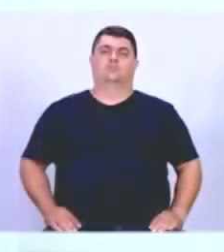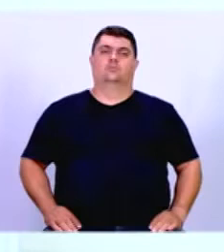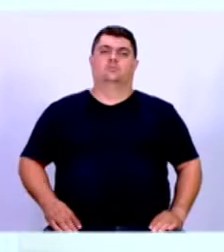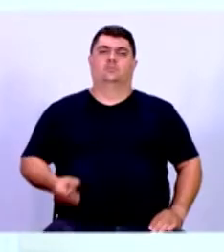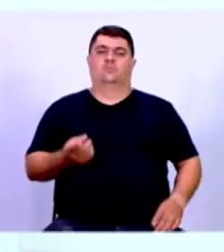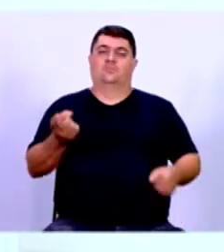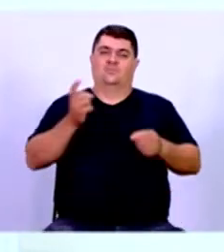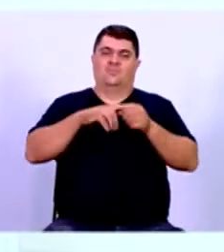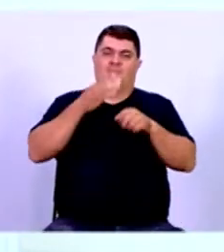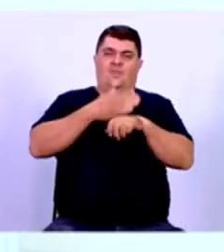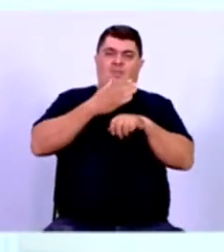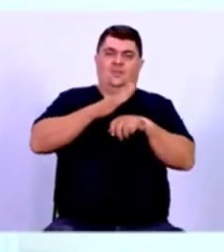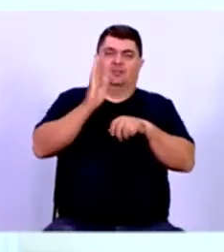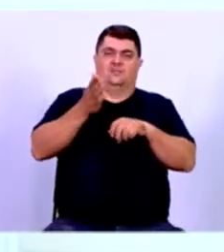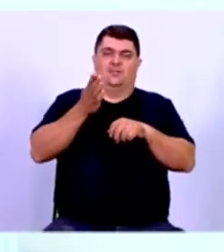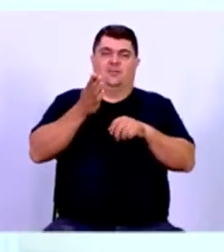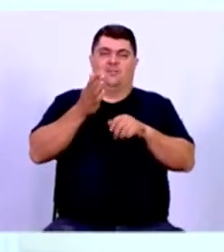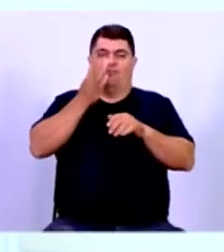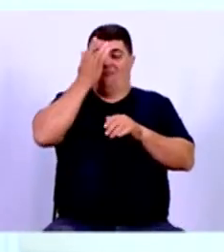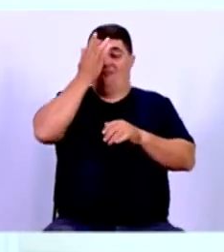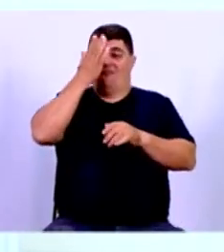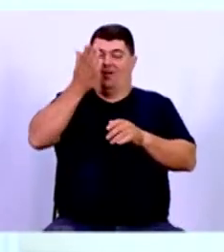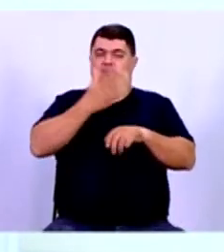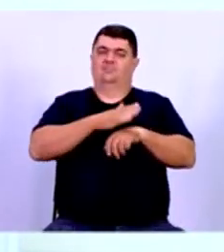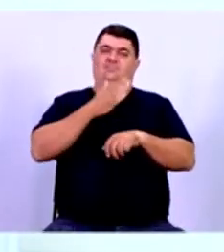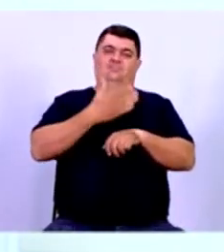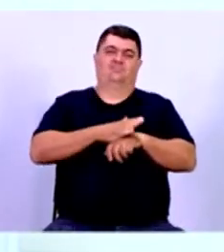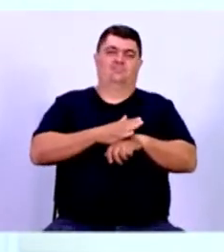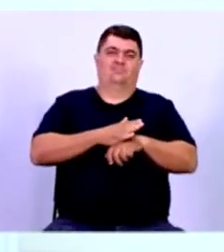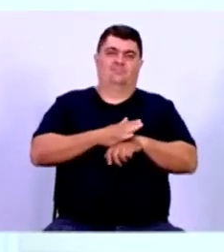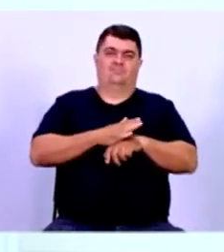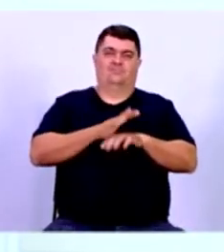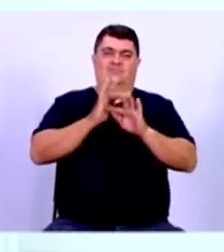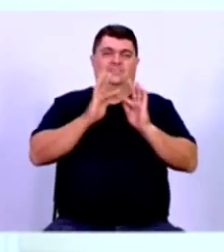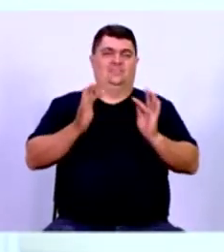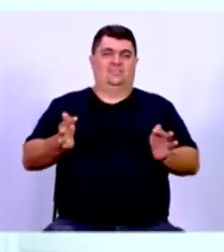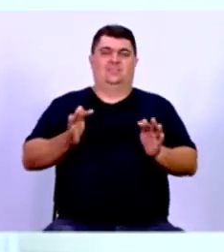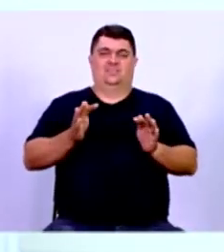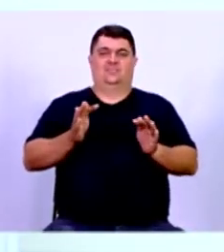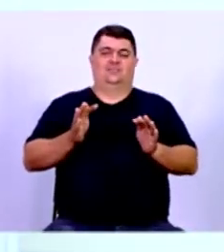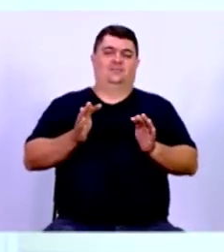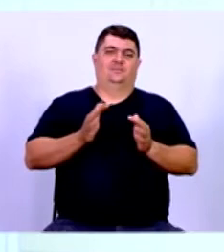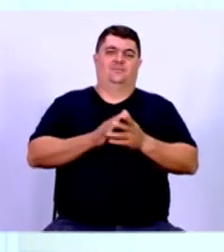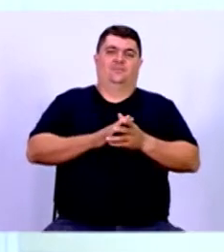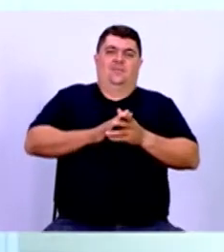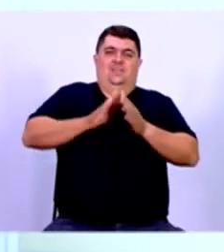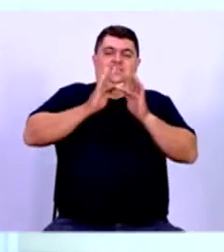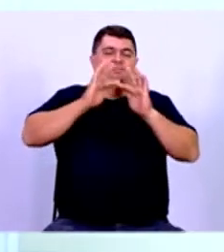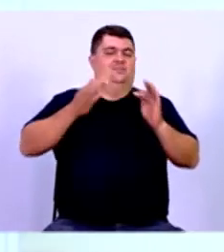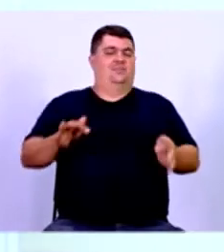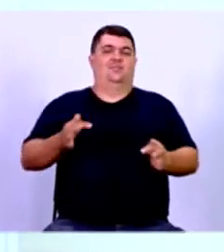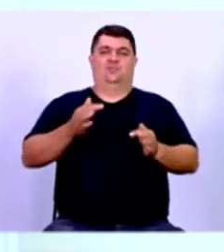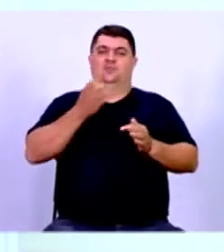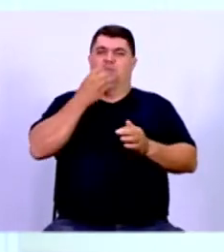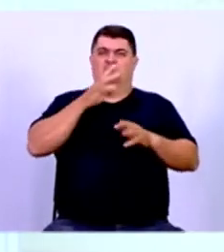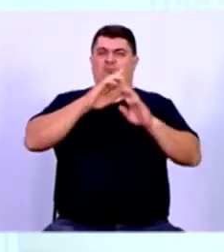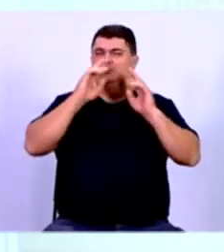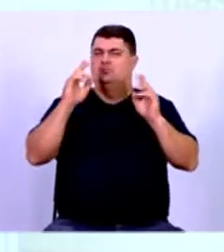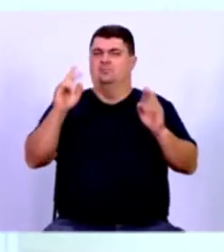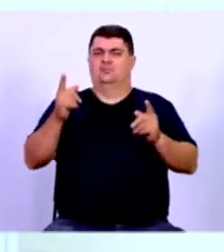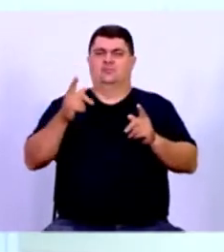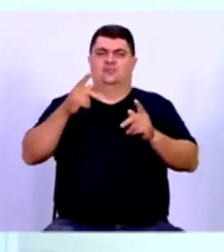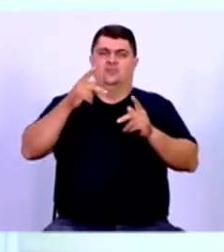Bom, nossa atividade de sala estava tranquila, né? Super de graça. Professora, que atividade é essa? Diferente do